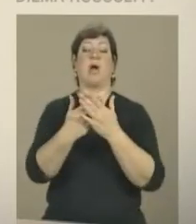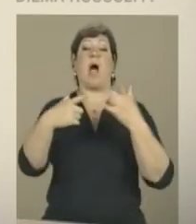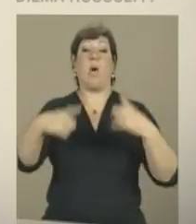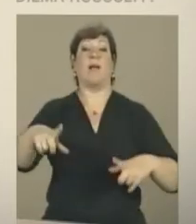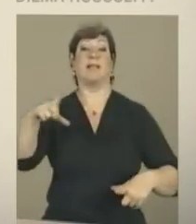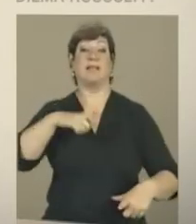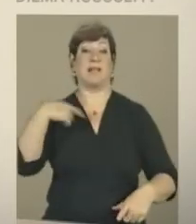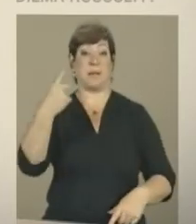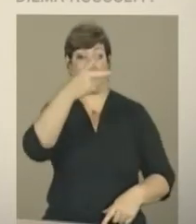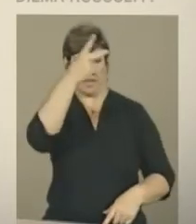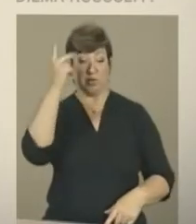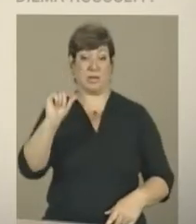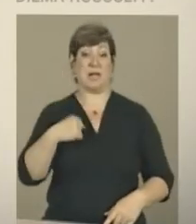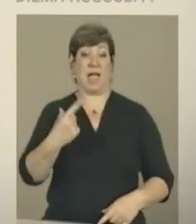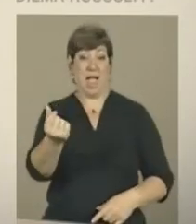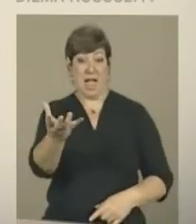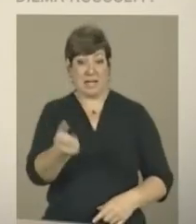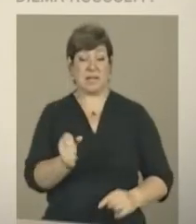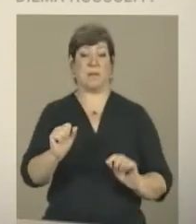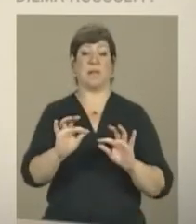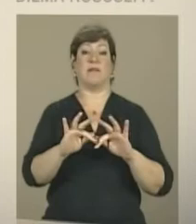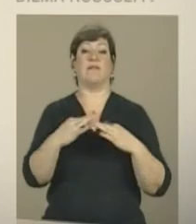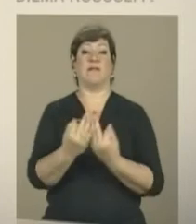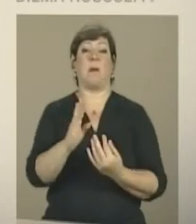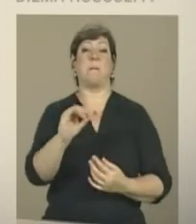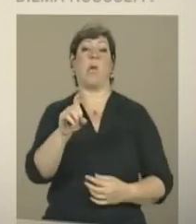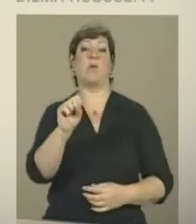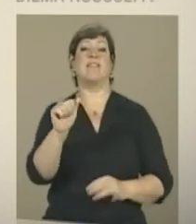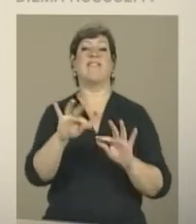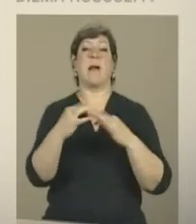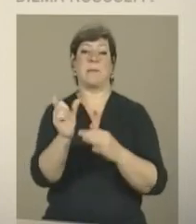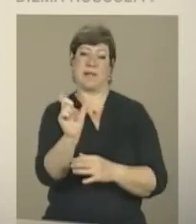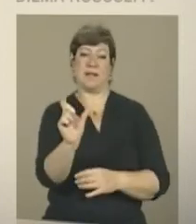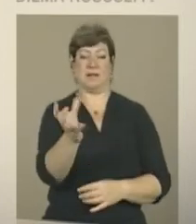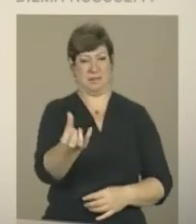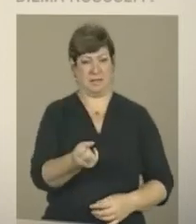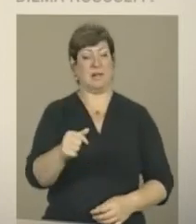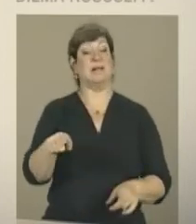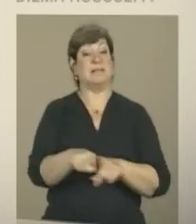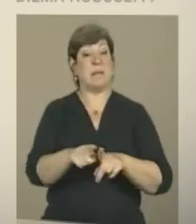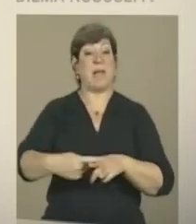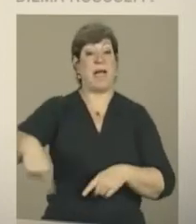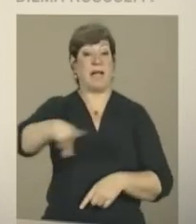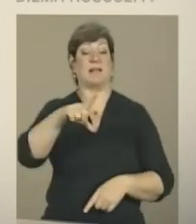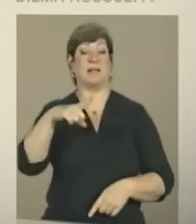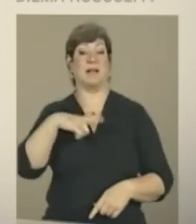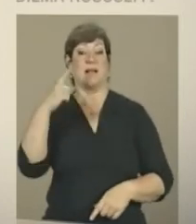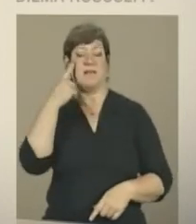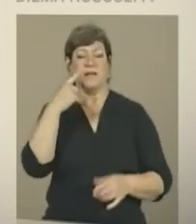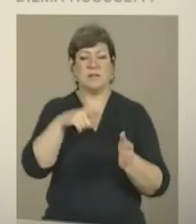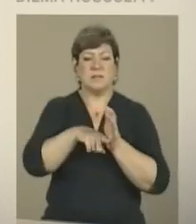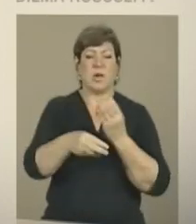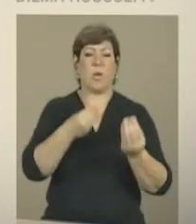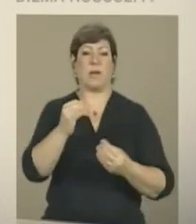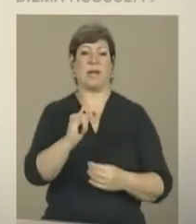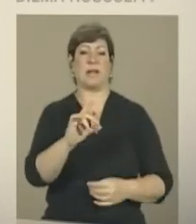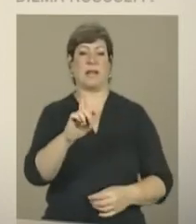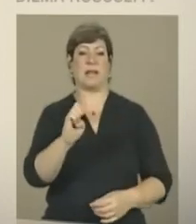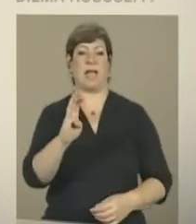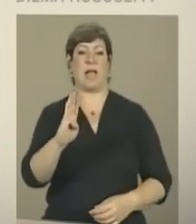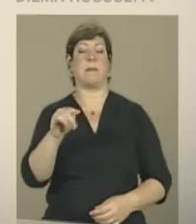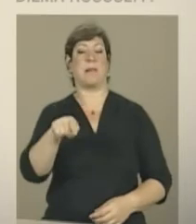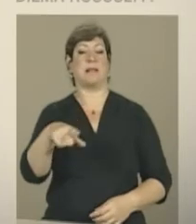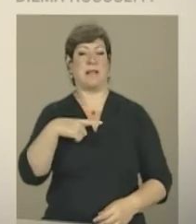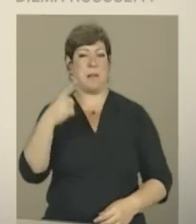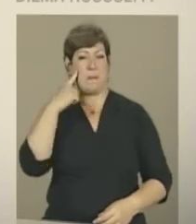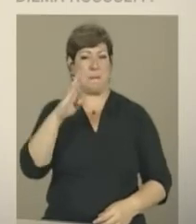estudam os beneficiários do Bolsa Família e também aquelas que tiveram uma avaliação baixa do Ideb que